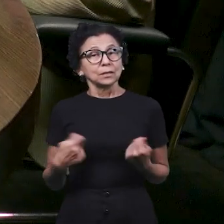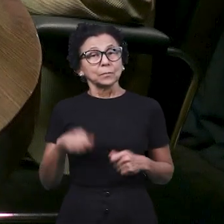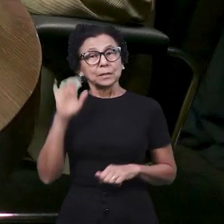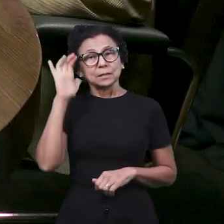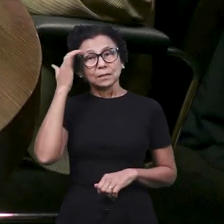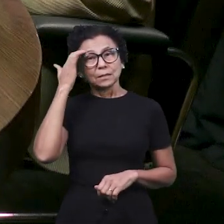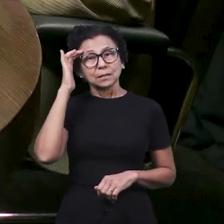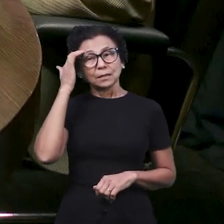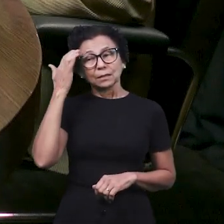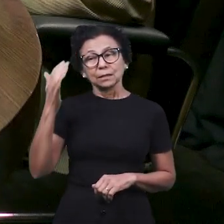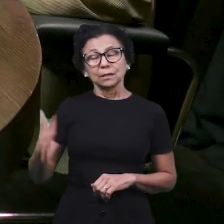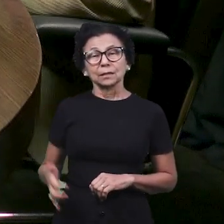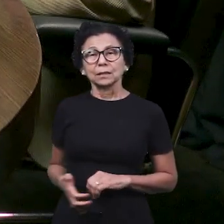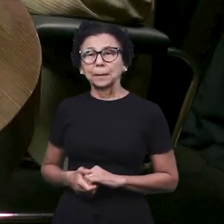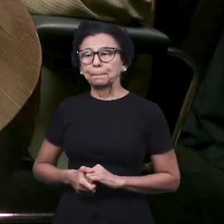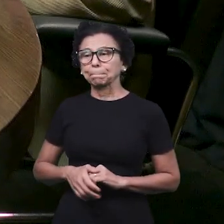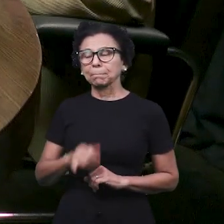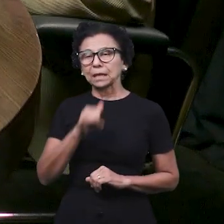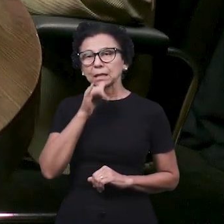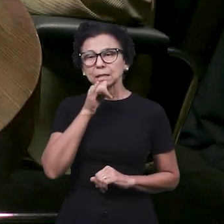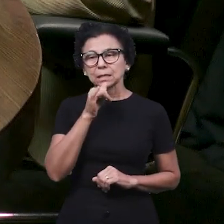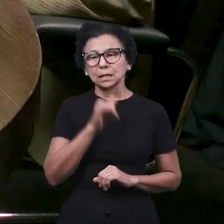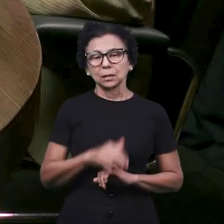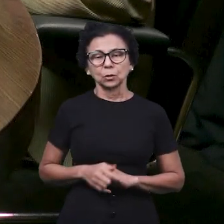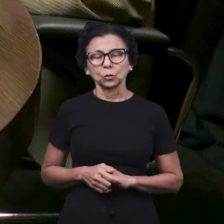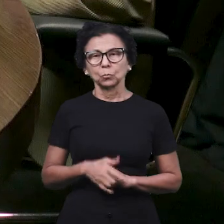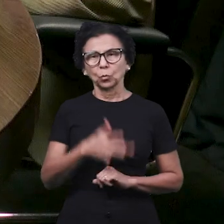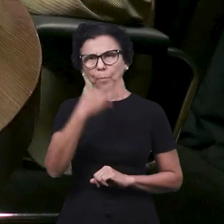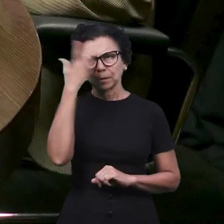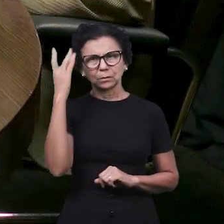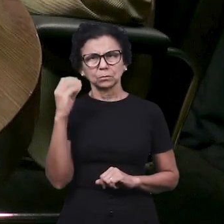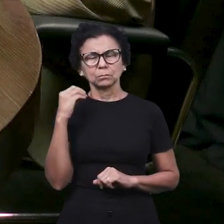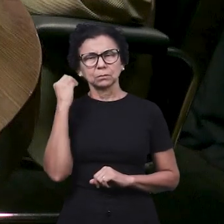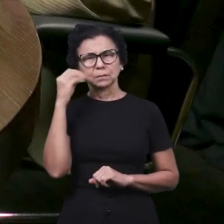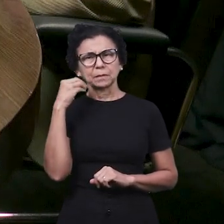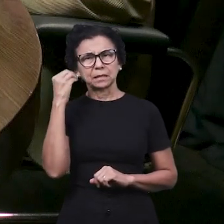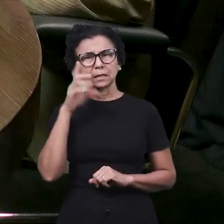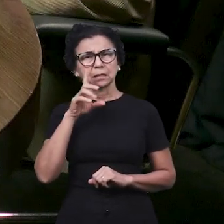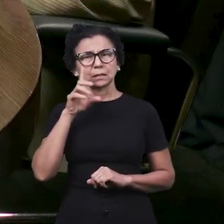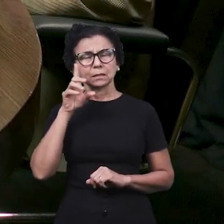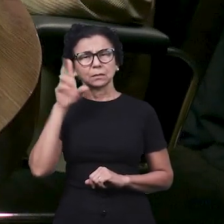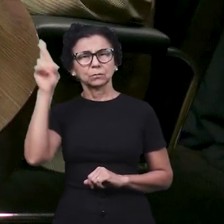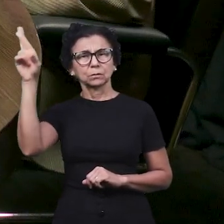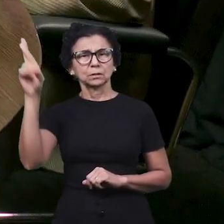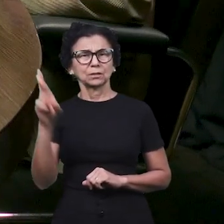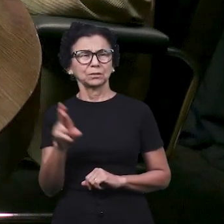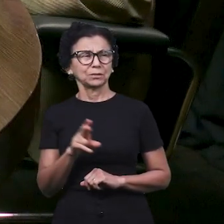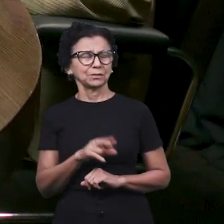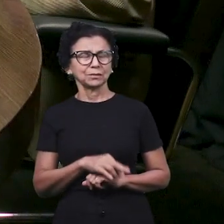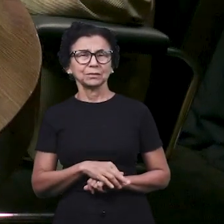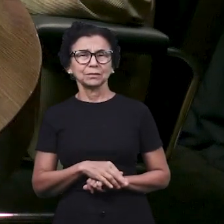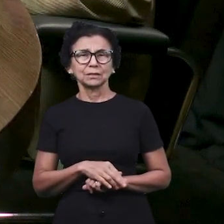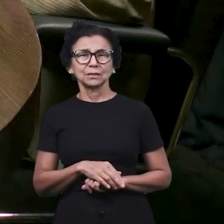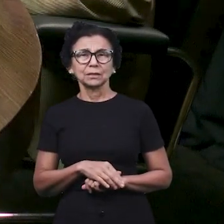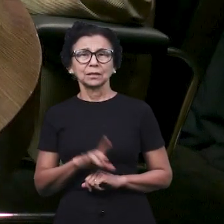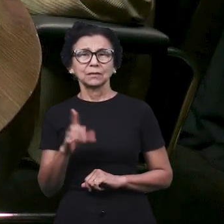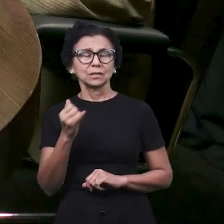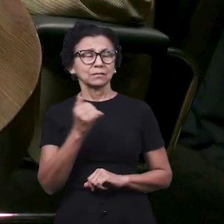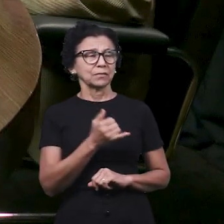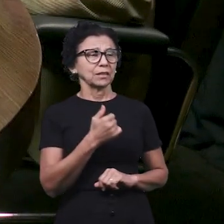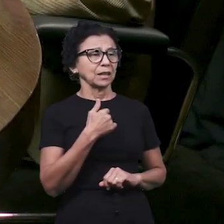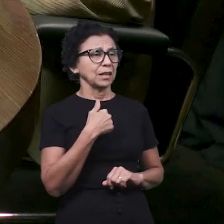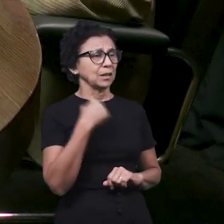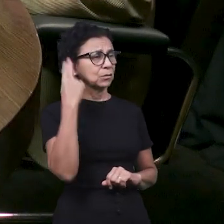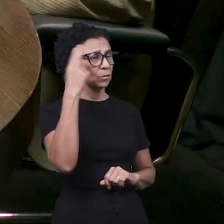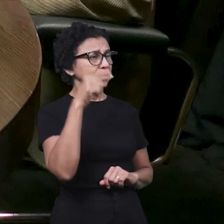na mesma parentela. Porque você vai falar uma pessoa que não tem experiência com o Senhor, não tem, sonhei com você, não vai entender nada, mas Não, quando